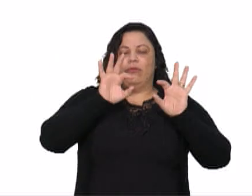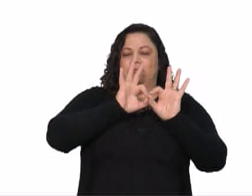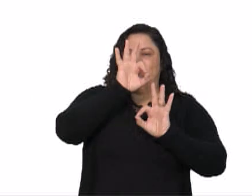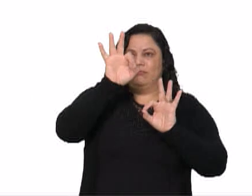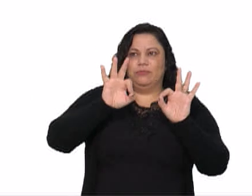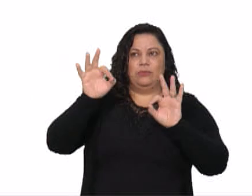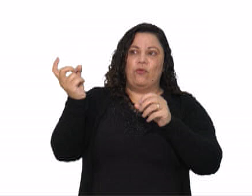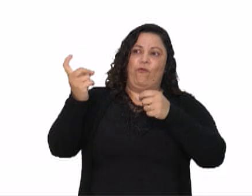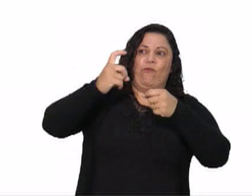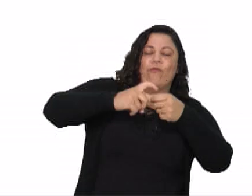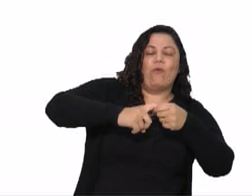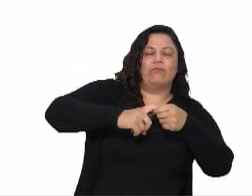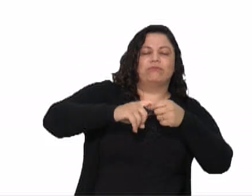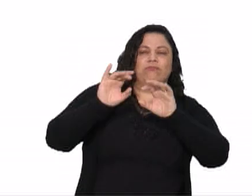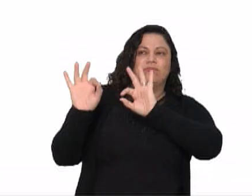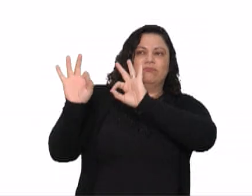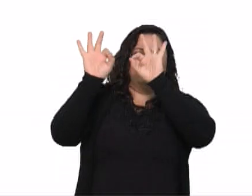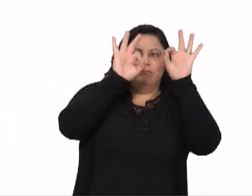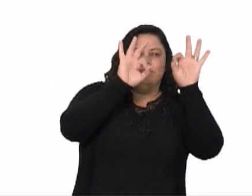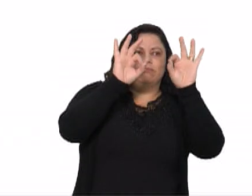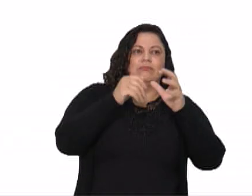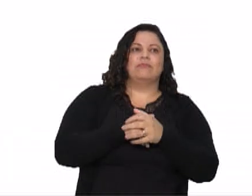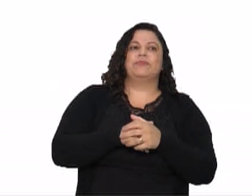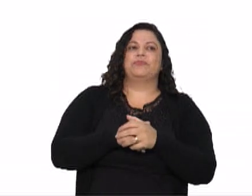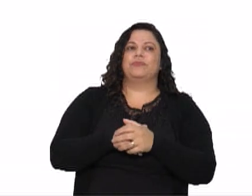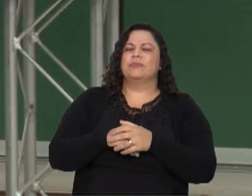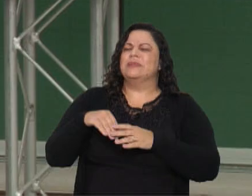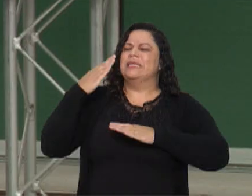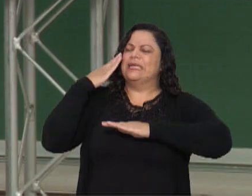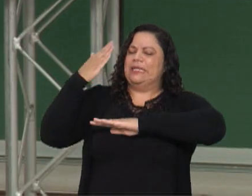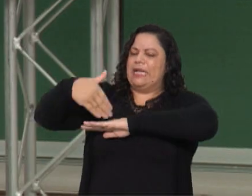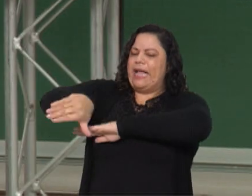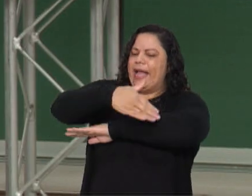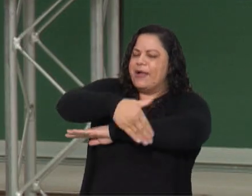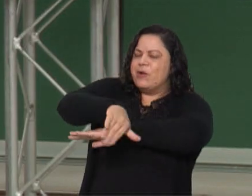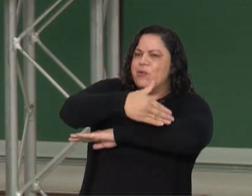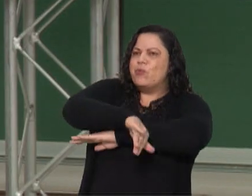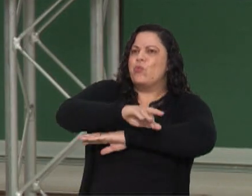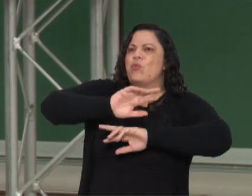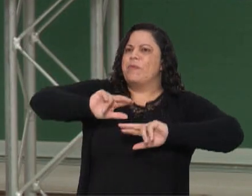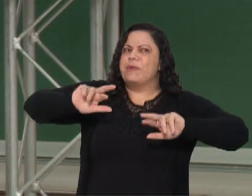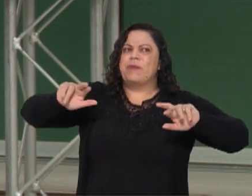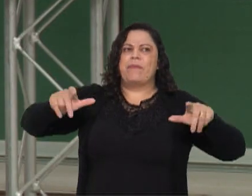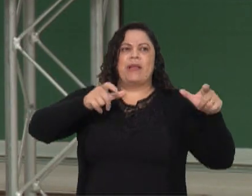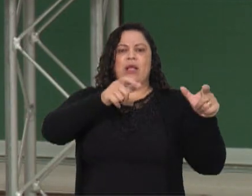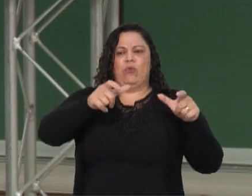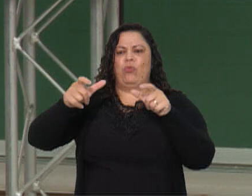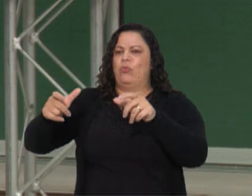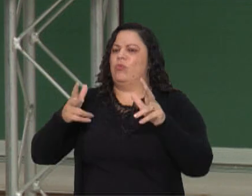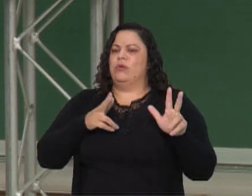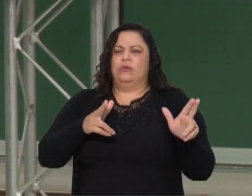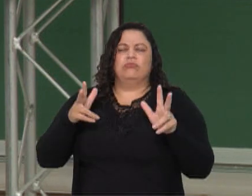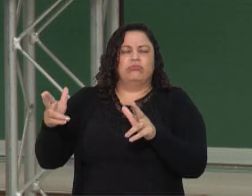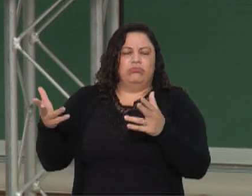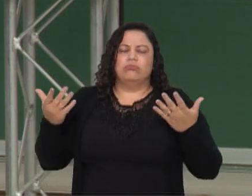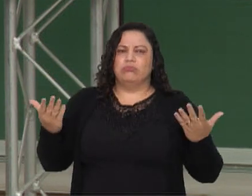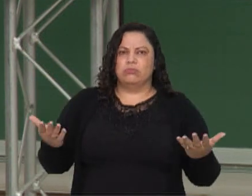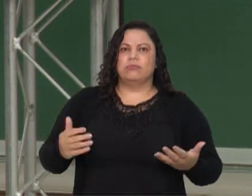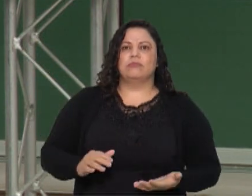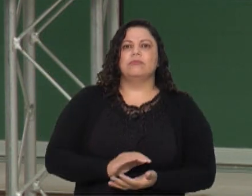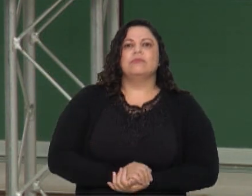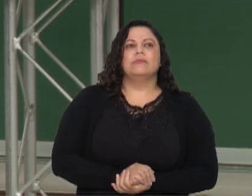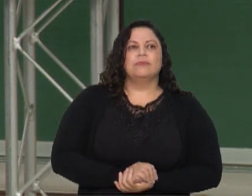vou voltar na imagem anterior. Olha, olha só, as ruas aqui, ó, é o mesmo local. Está um ângulo um pouquinho diferente, mas é o mesmo local,